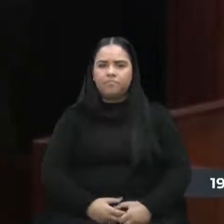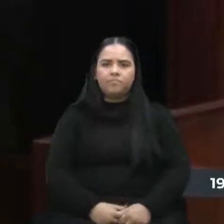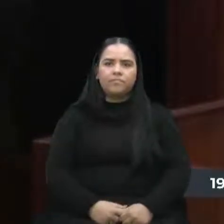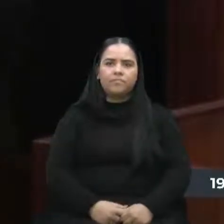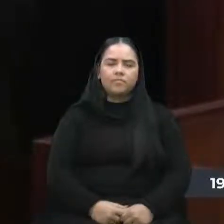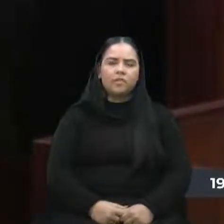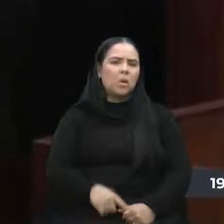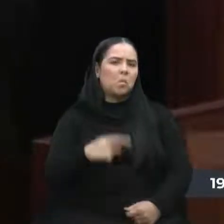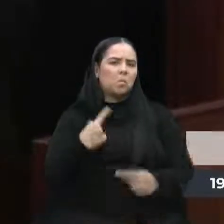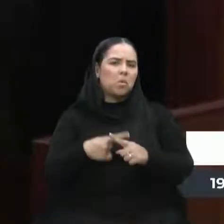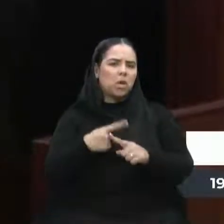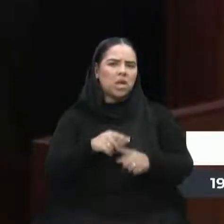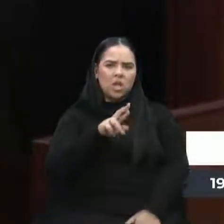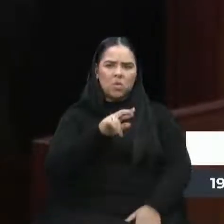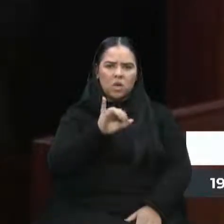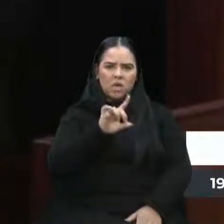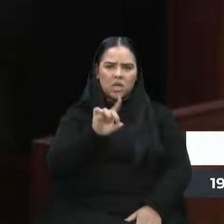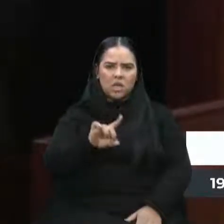Por que desvio Risso?